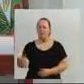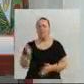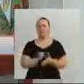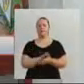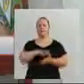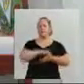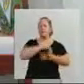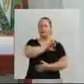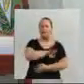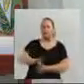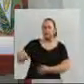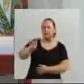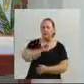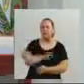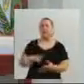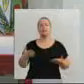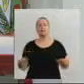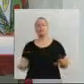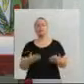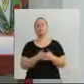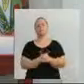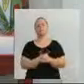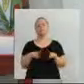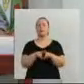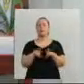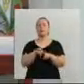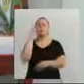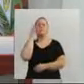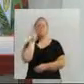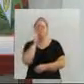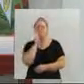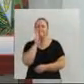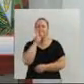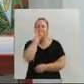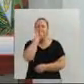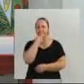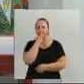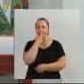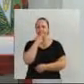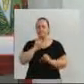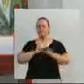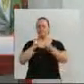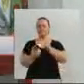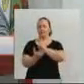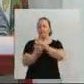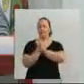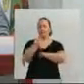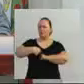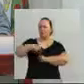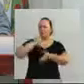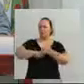comunitárias que nos acompanham, vereador Beck, que nos dão força e energia para trabalhar e trabalhar muito em favor de nossa cidade.